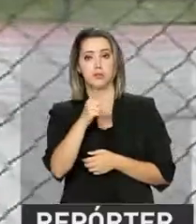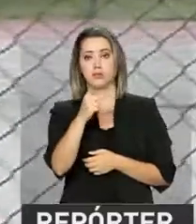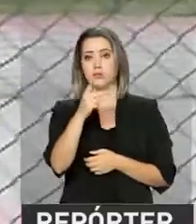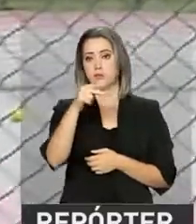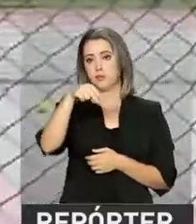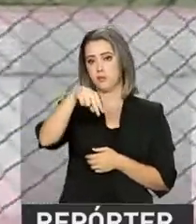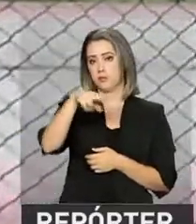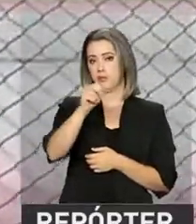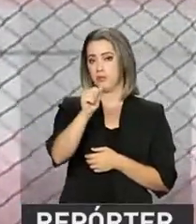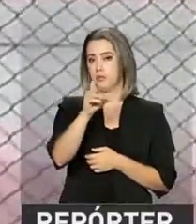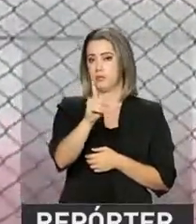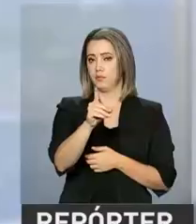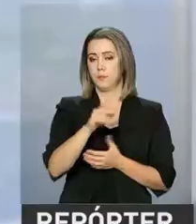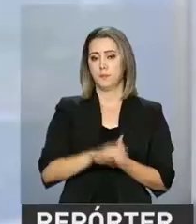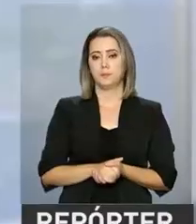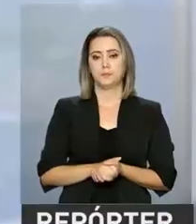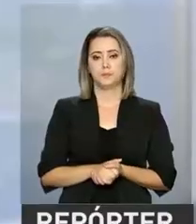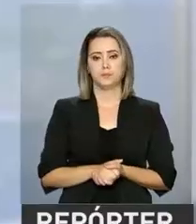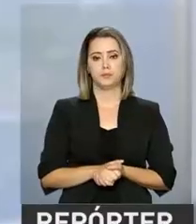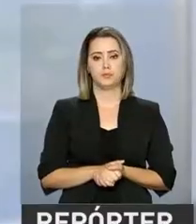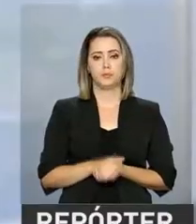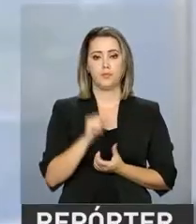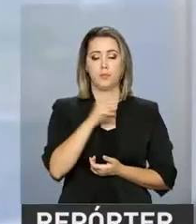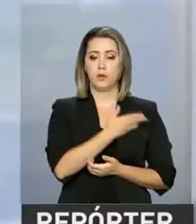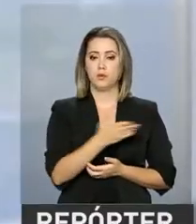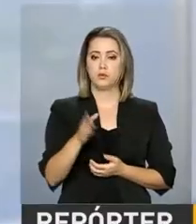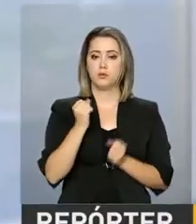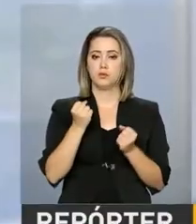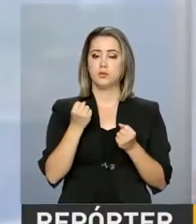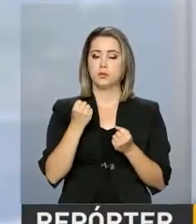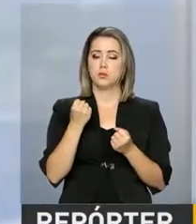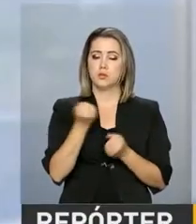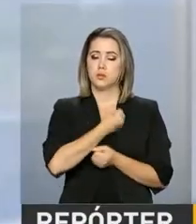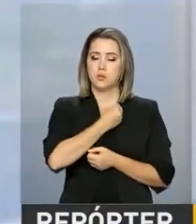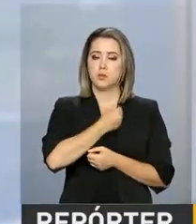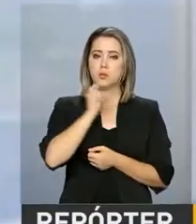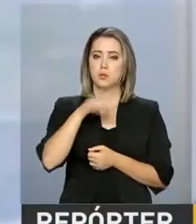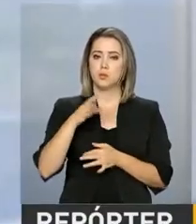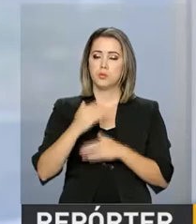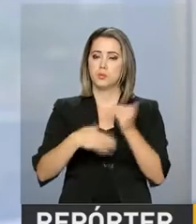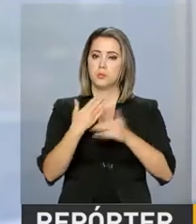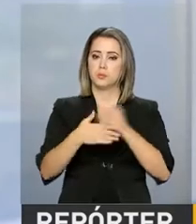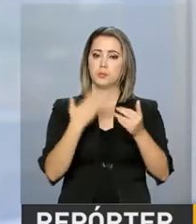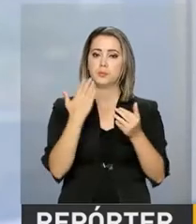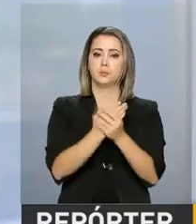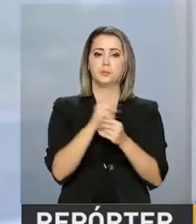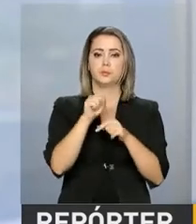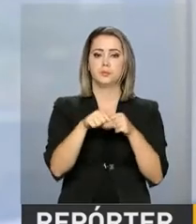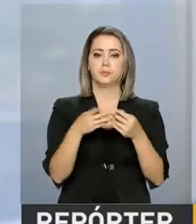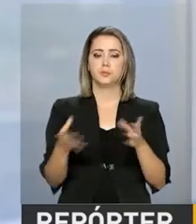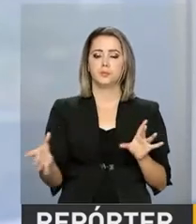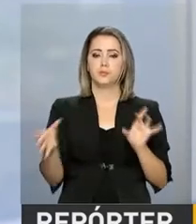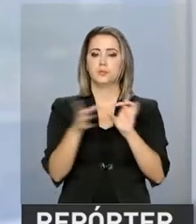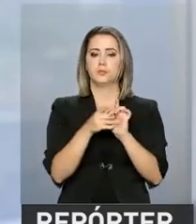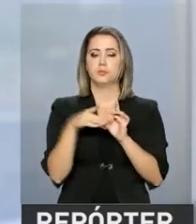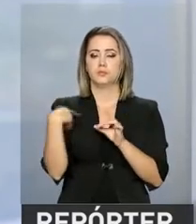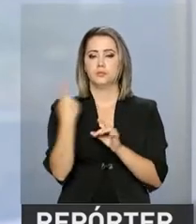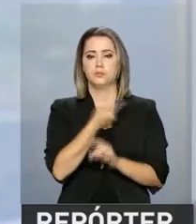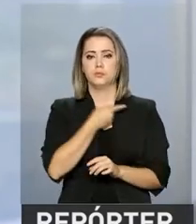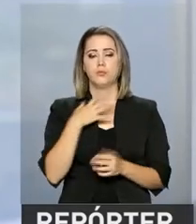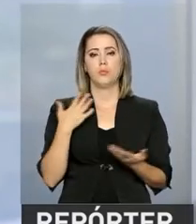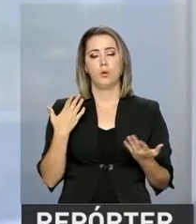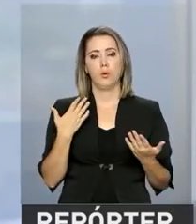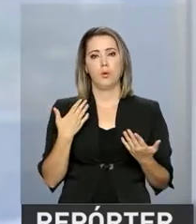sobre atividades físicas esses dados serão processados foram integraram a nossa o